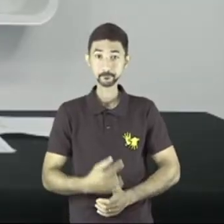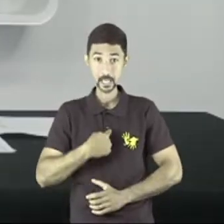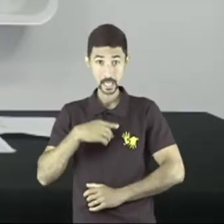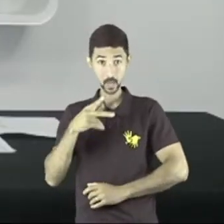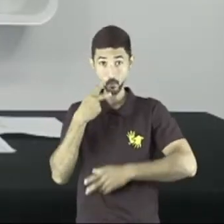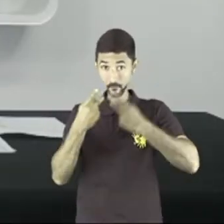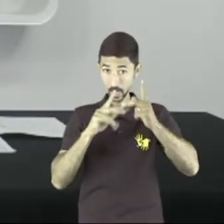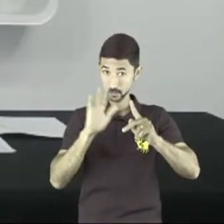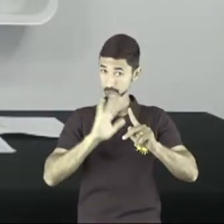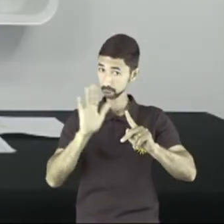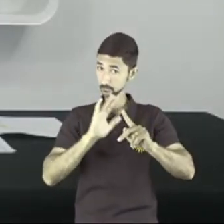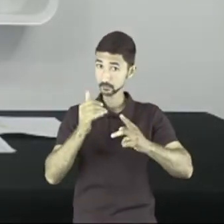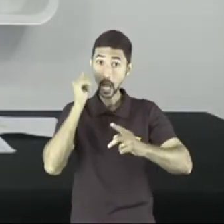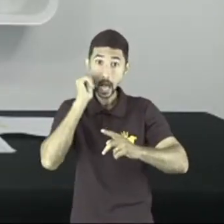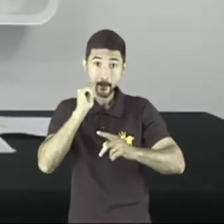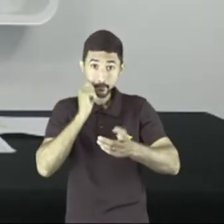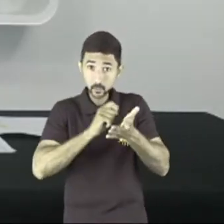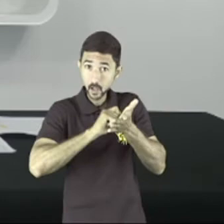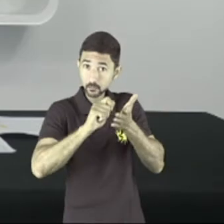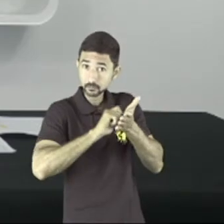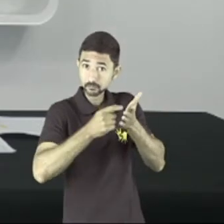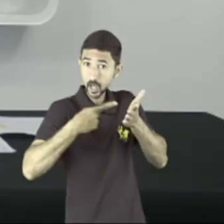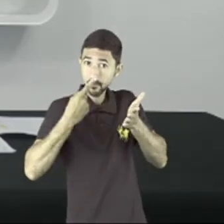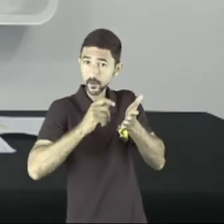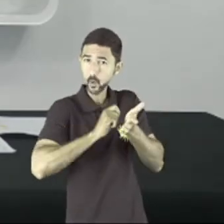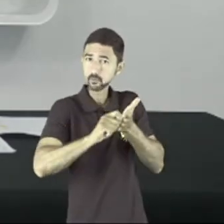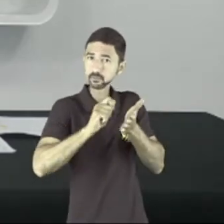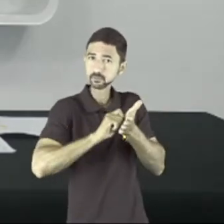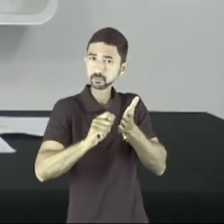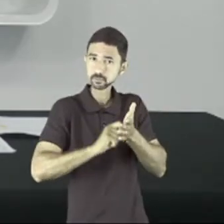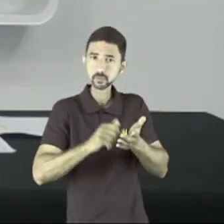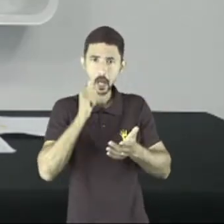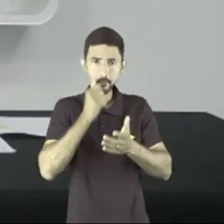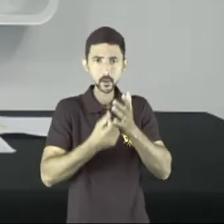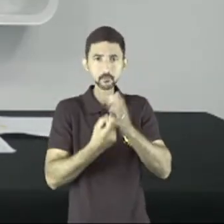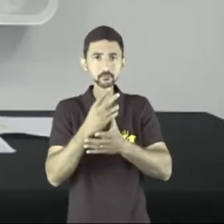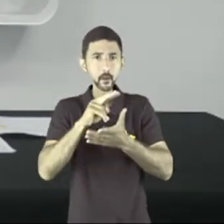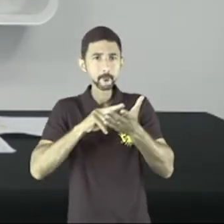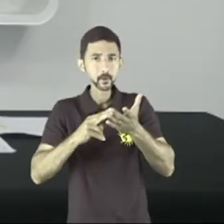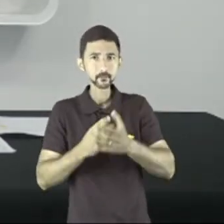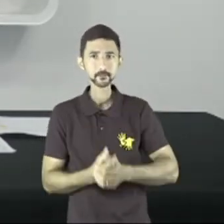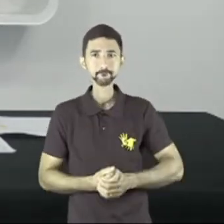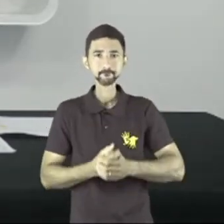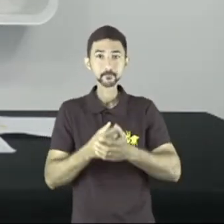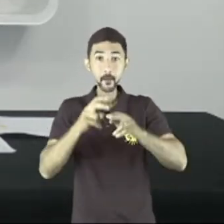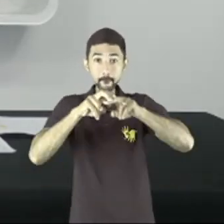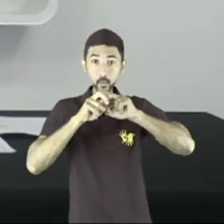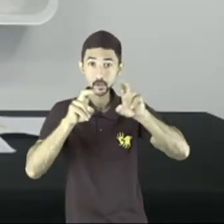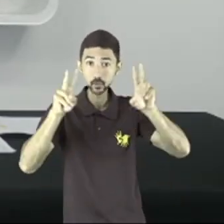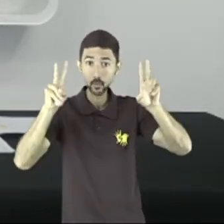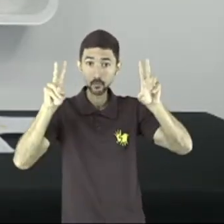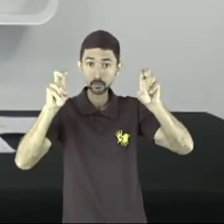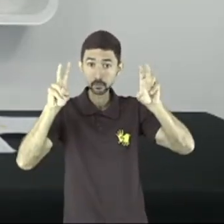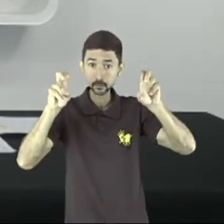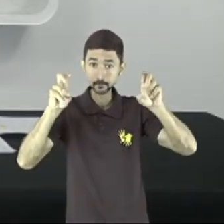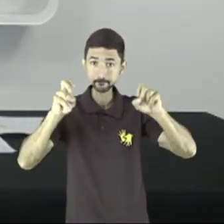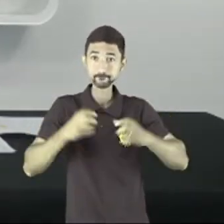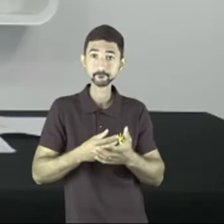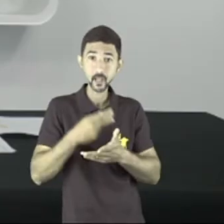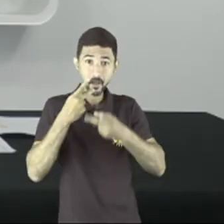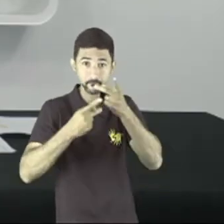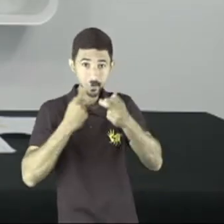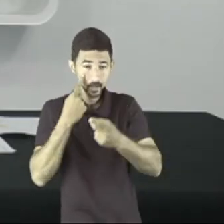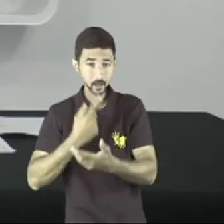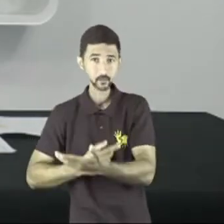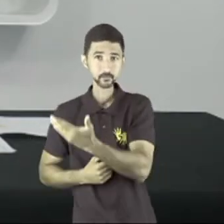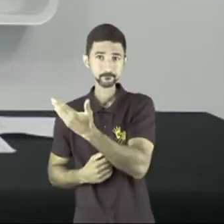Não fui eu que disse isso. Foi a autora do poema, Ruth Rocha. Por isso que eu trouxe entre aspas a citação